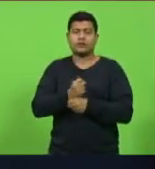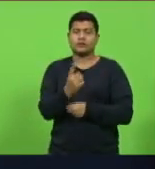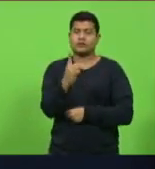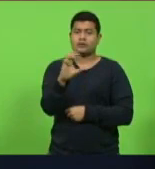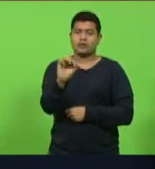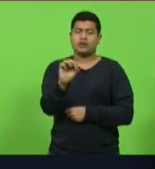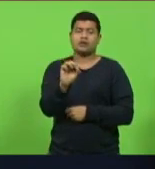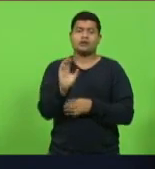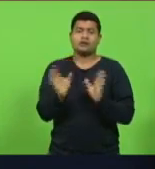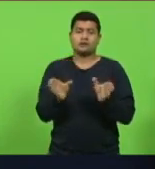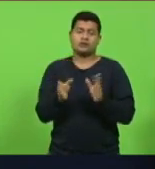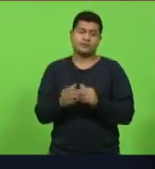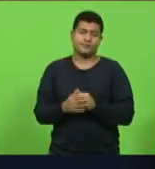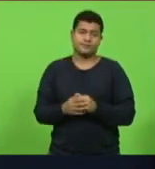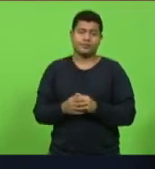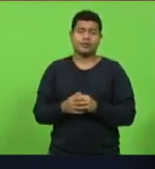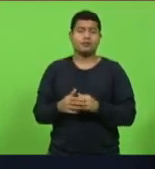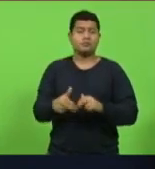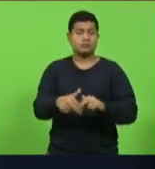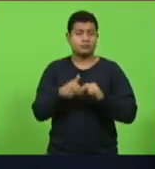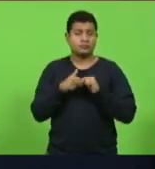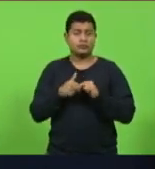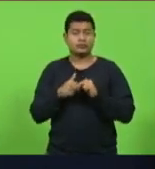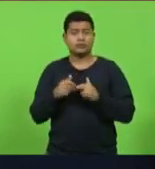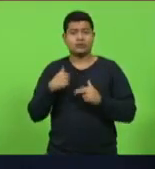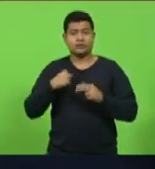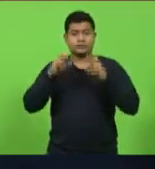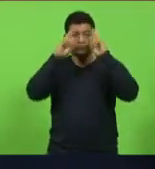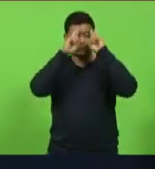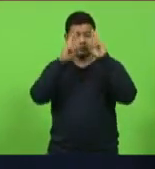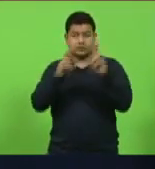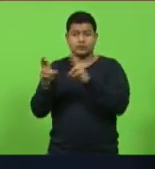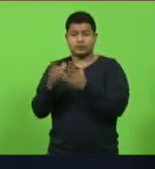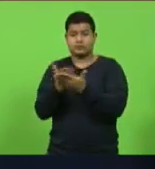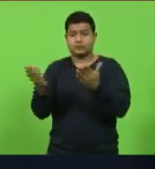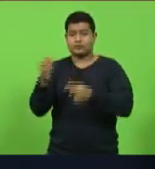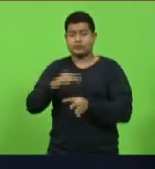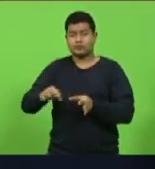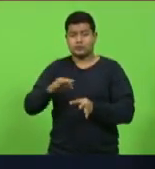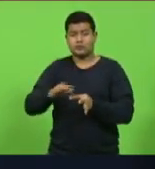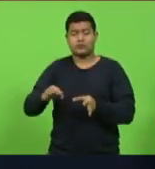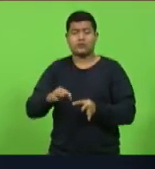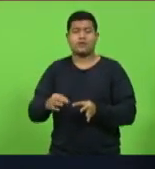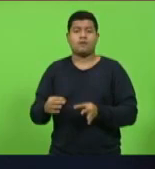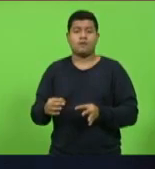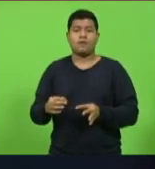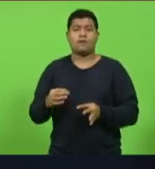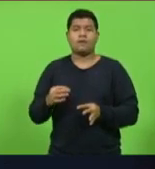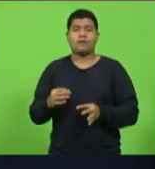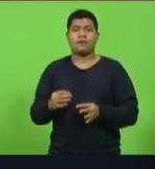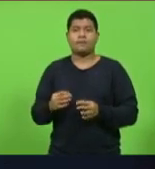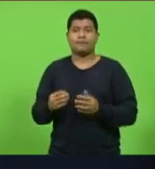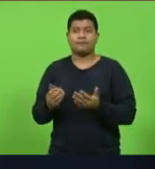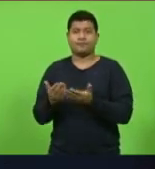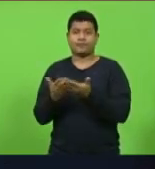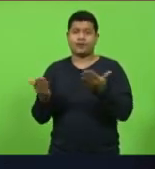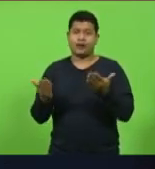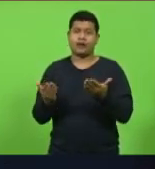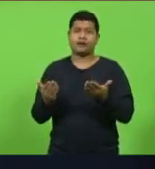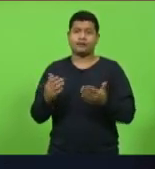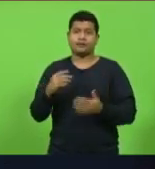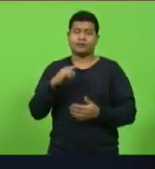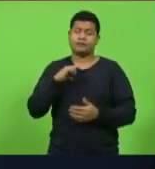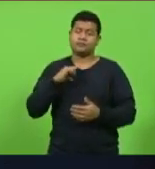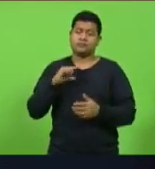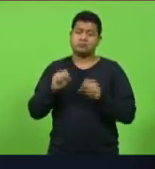por esse motivo respeito às instituições não que não sejam passíveis de eventuais